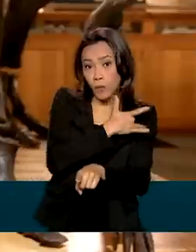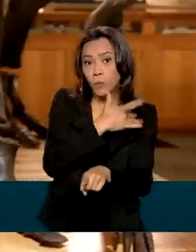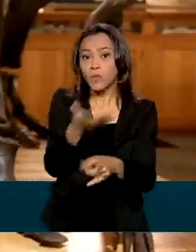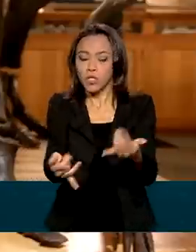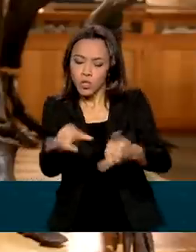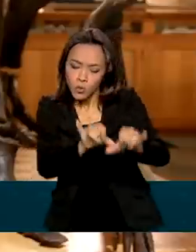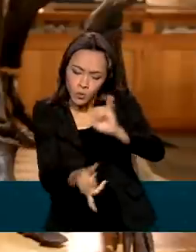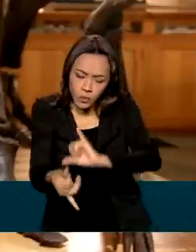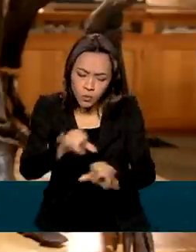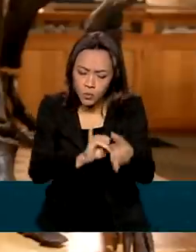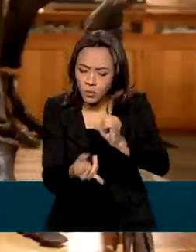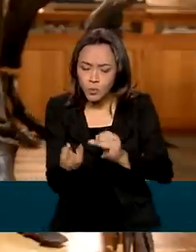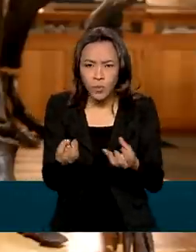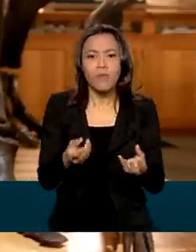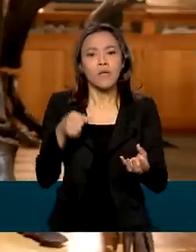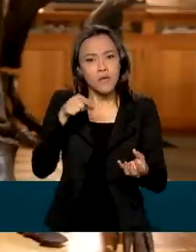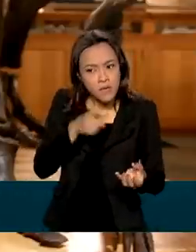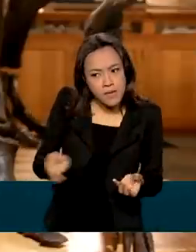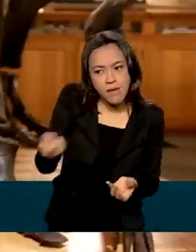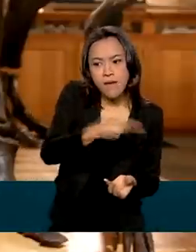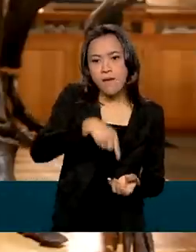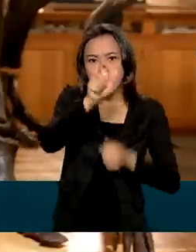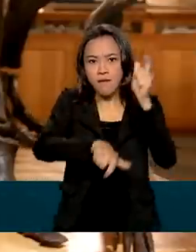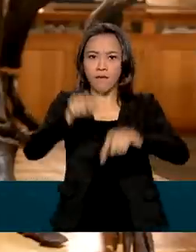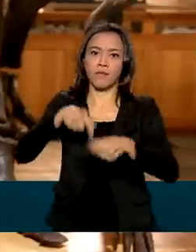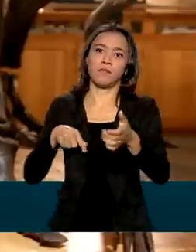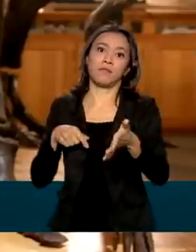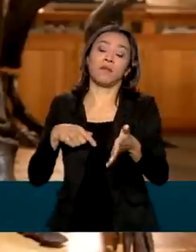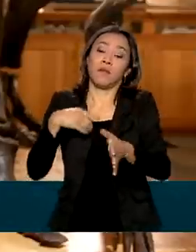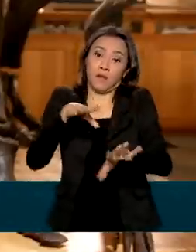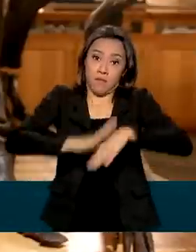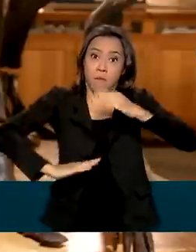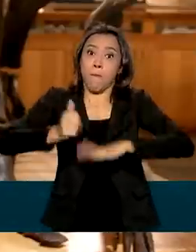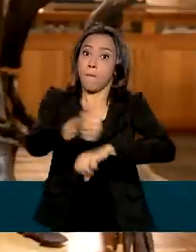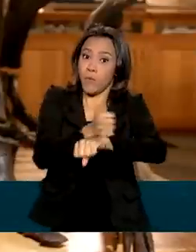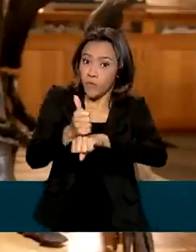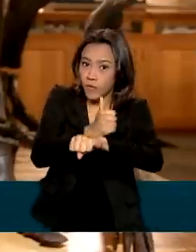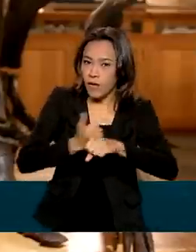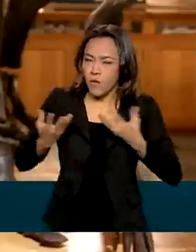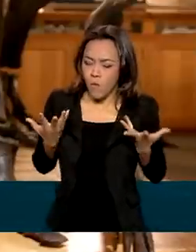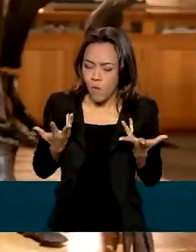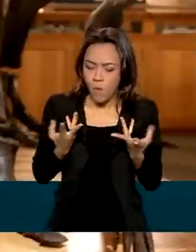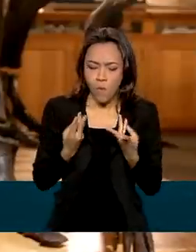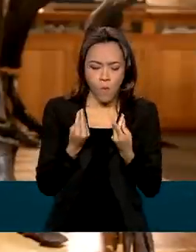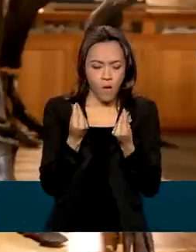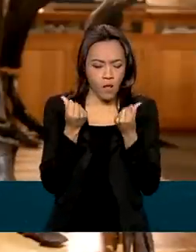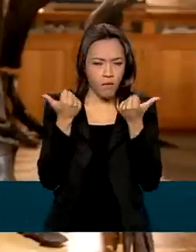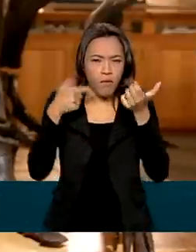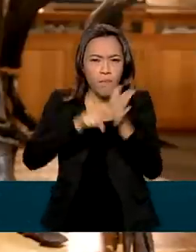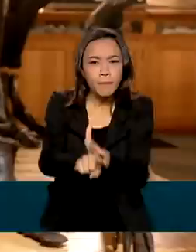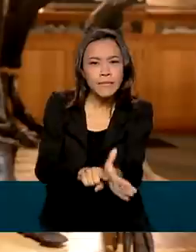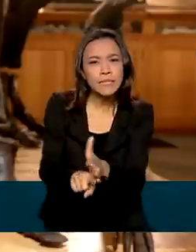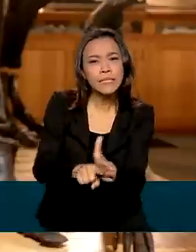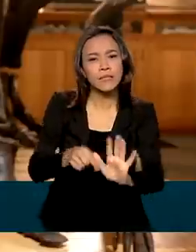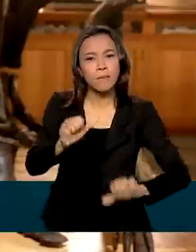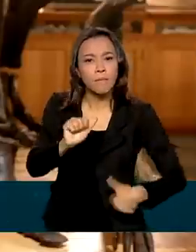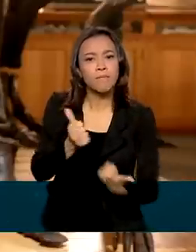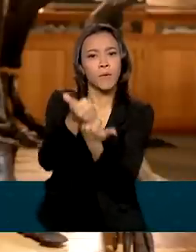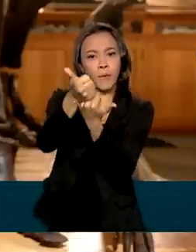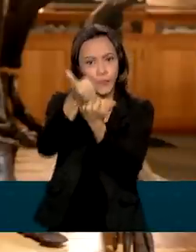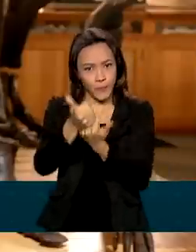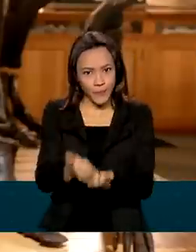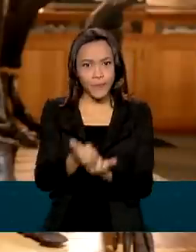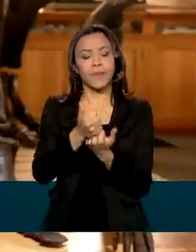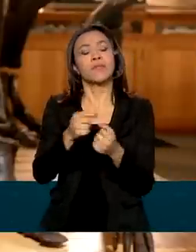profissionais, seguramente, fortalecerão não só a qualidade da pesquisa, da assistência, mas também as